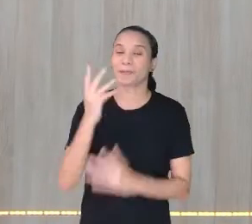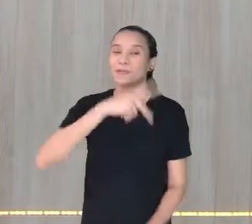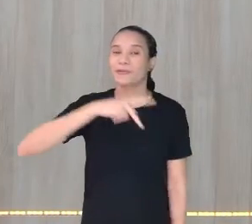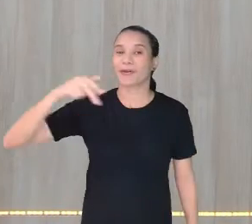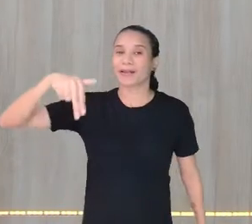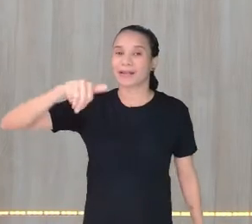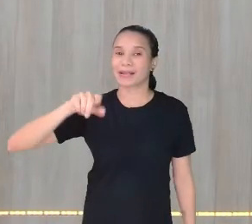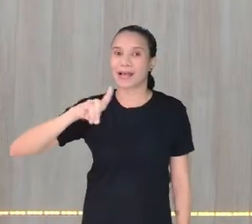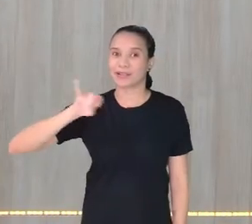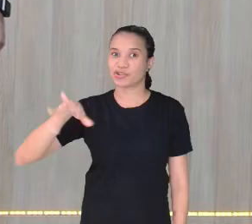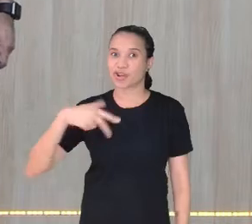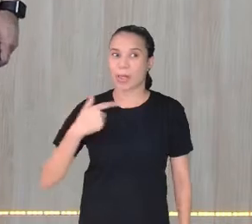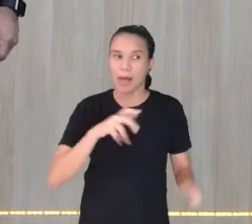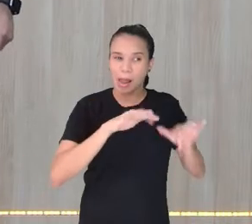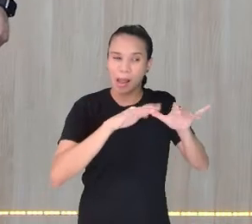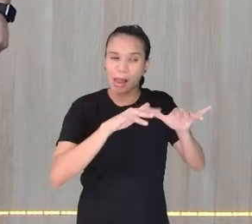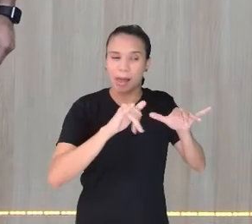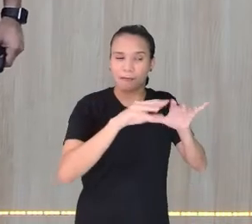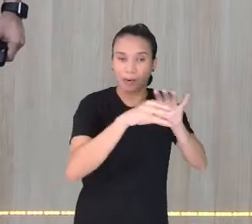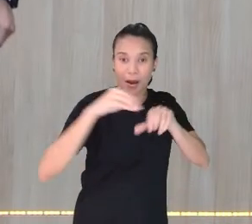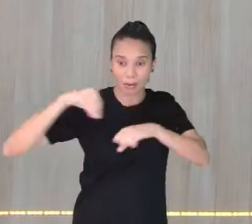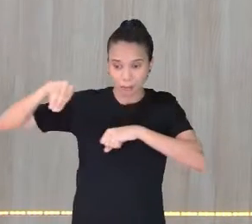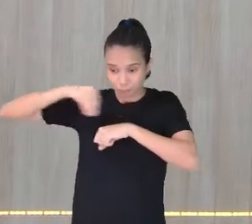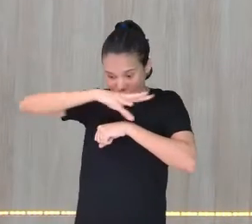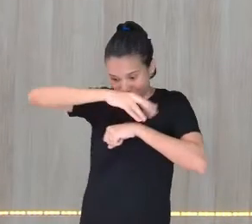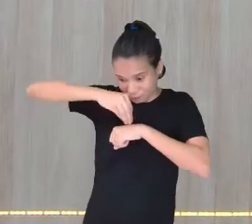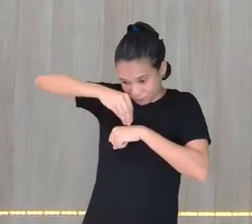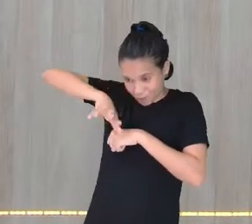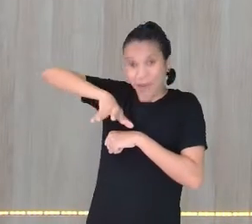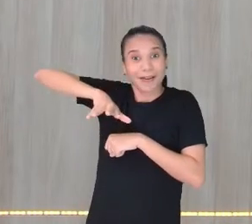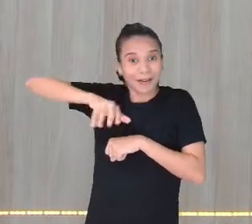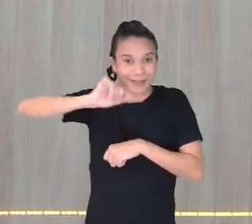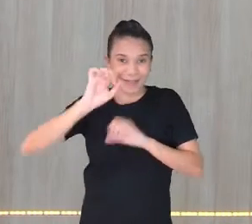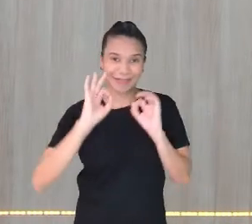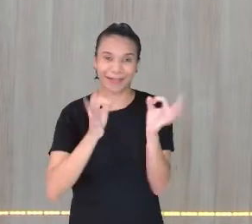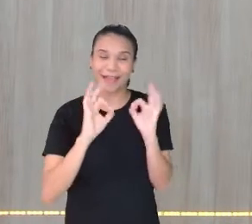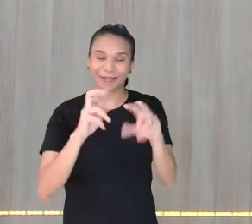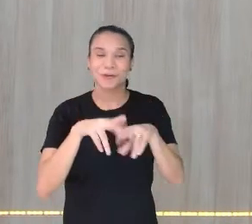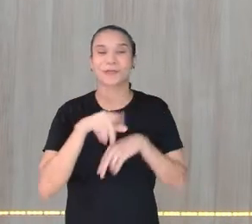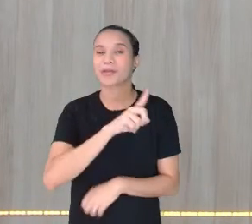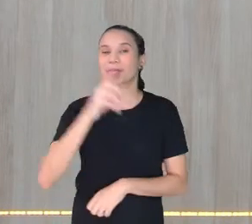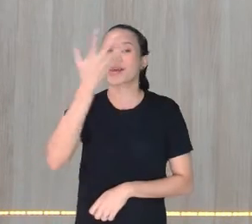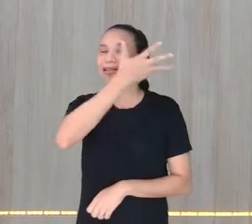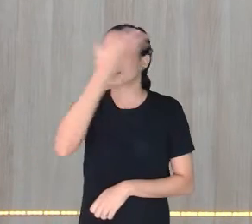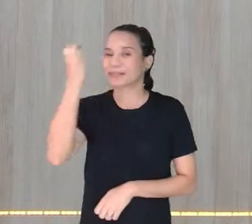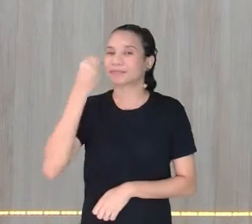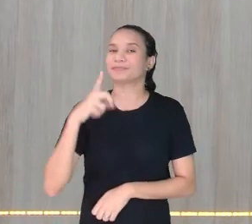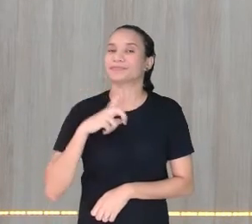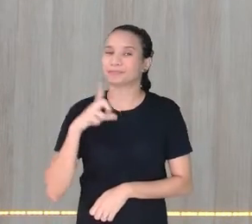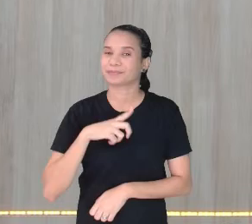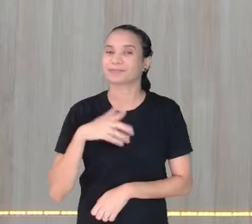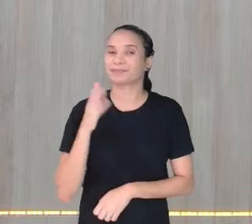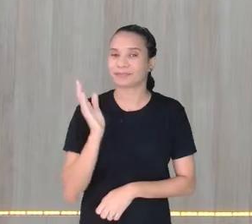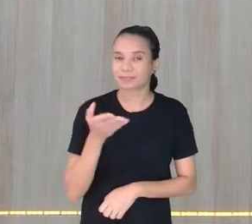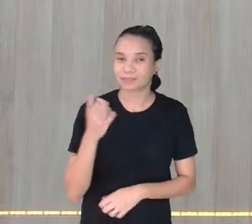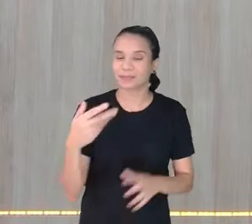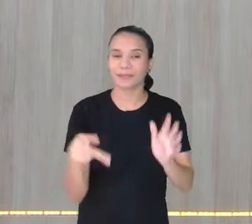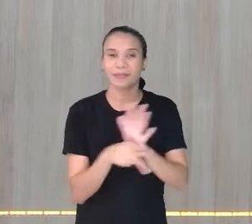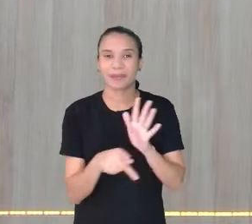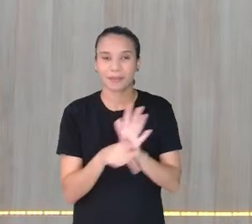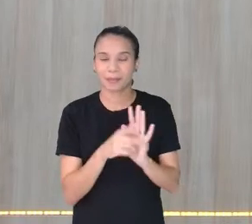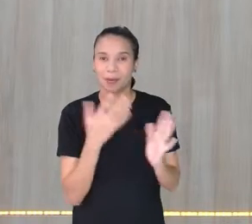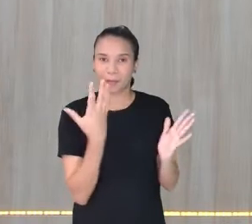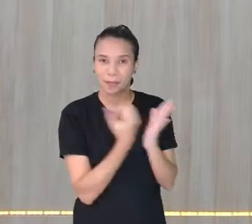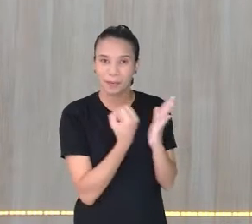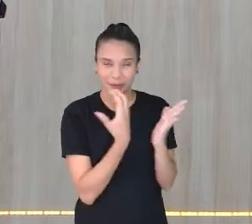está acompanhando tudinho ali e vai passar para mim, tá bom? Então, não se esqueça, se você já tem o download